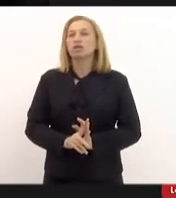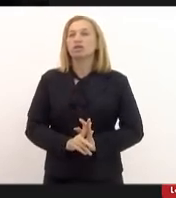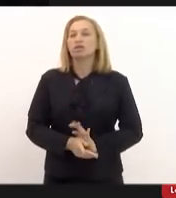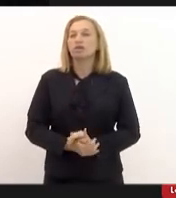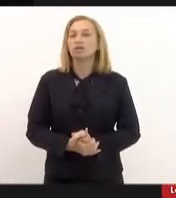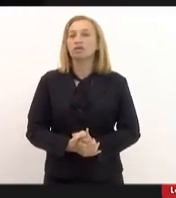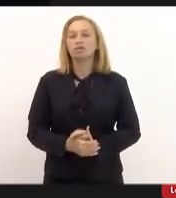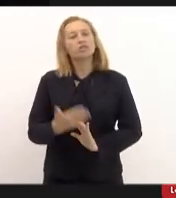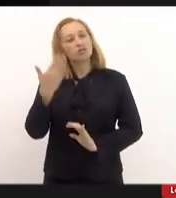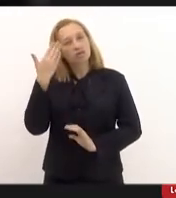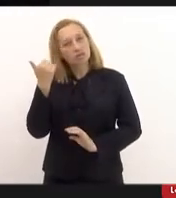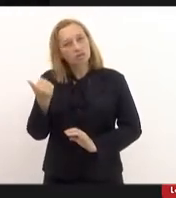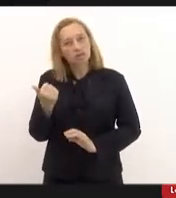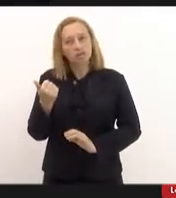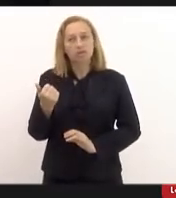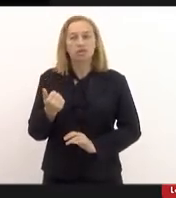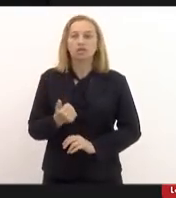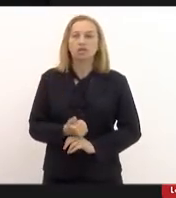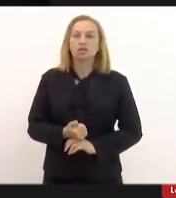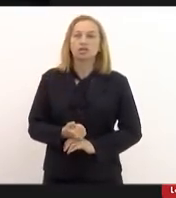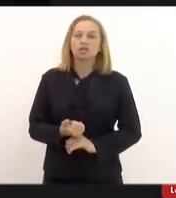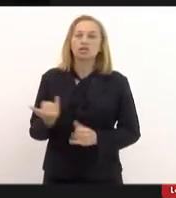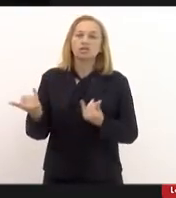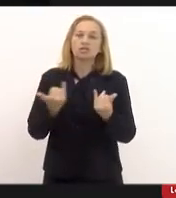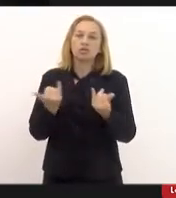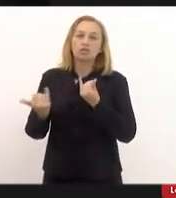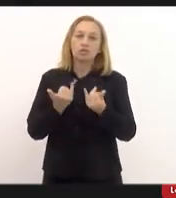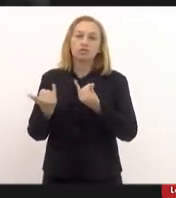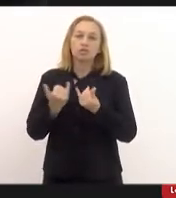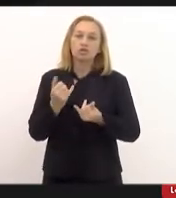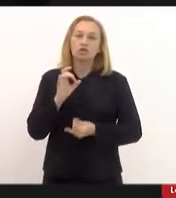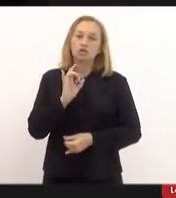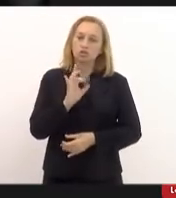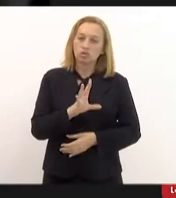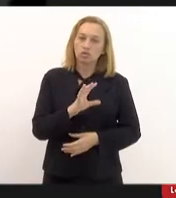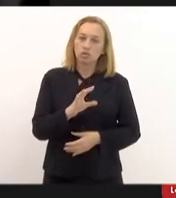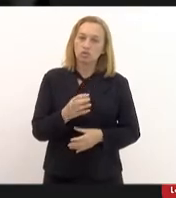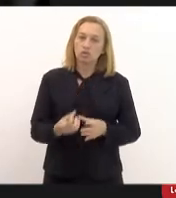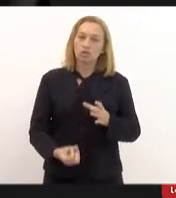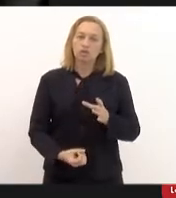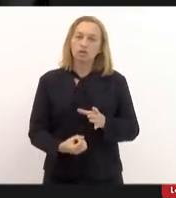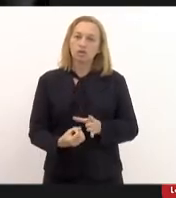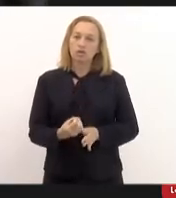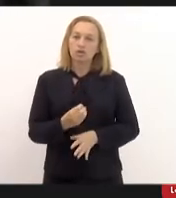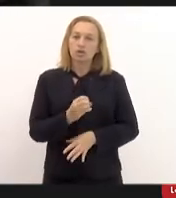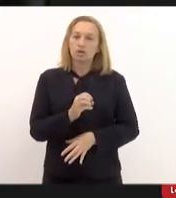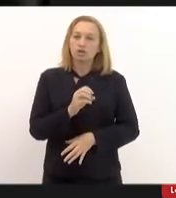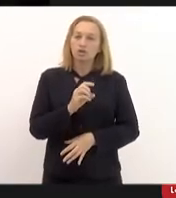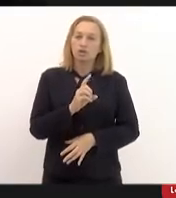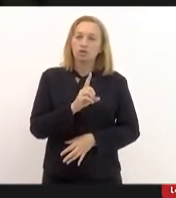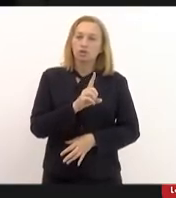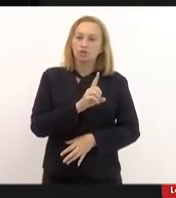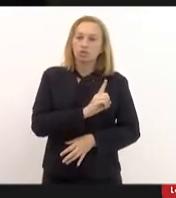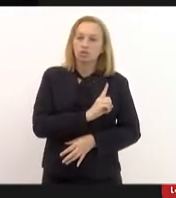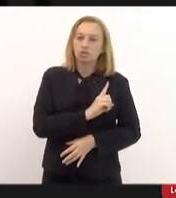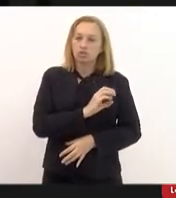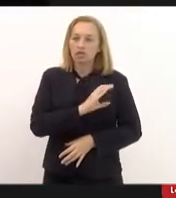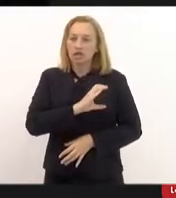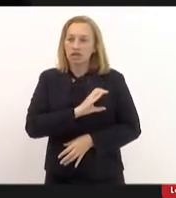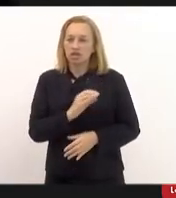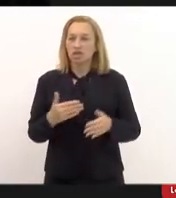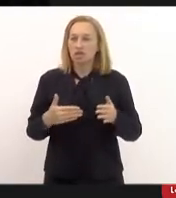Eu fiquei sabendo que Itaburaí, como eu só fiz o trecho Duque de Caxias a Itaguaí,